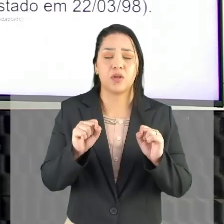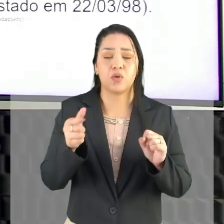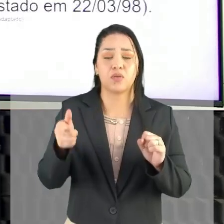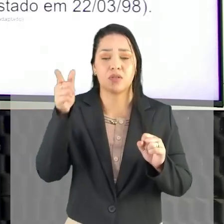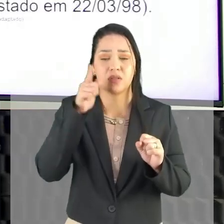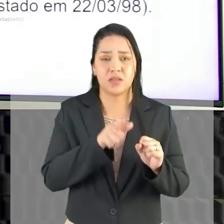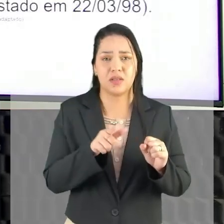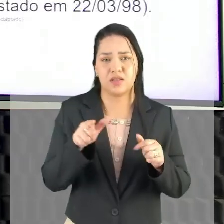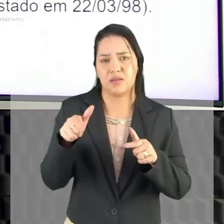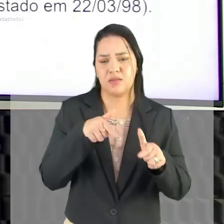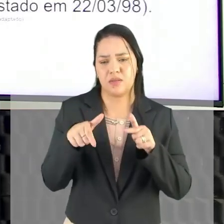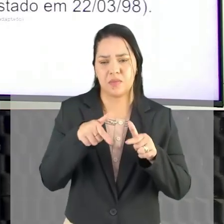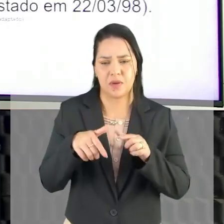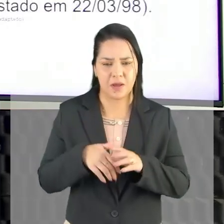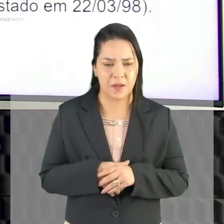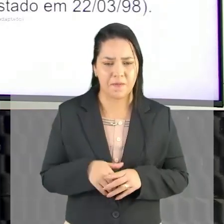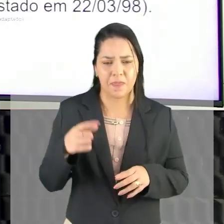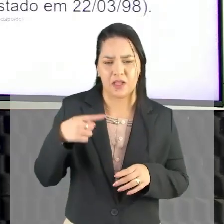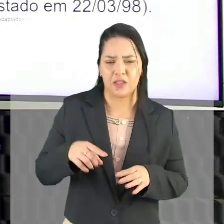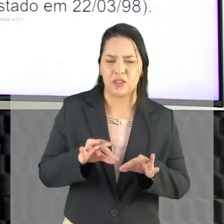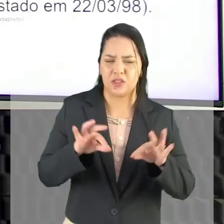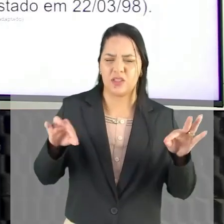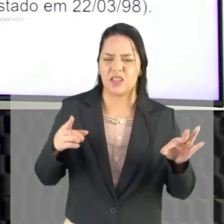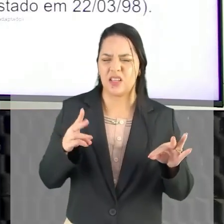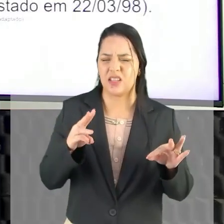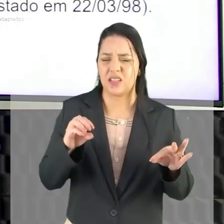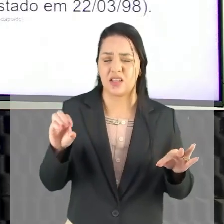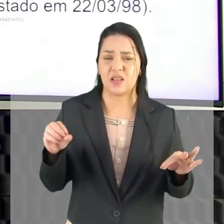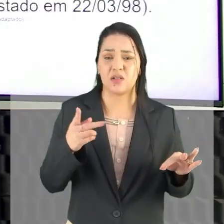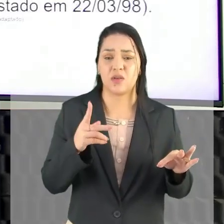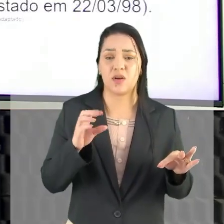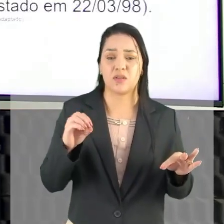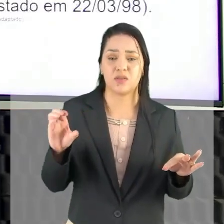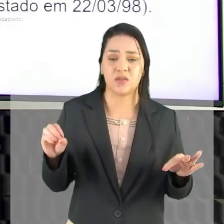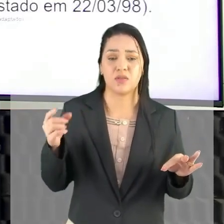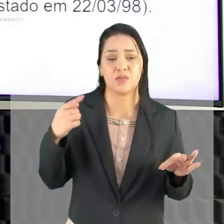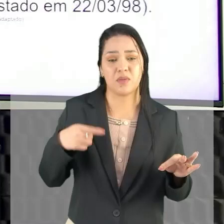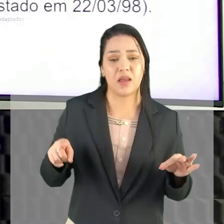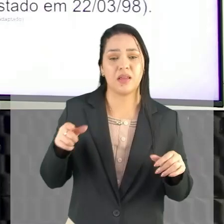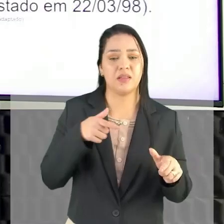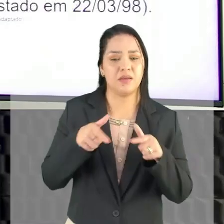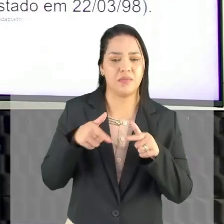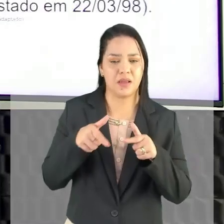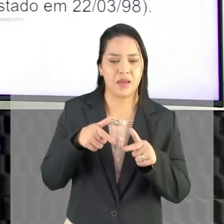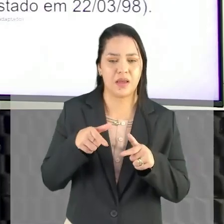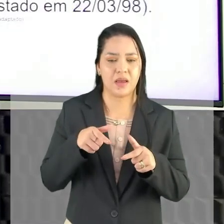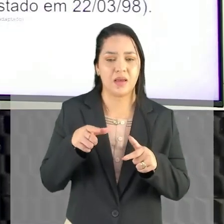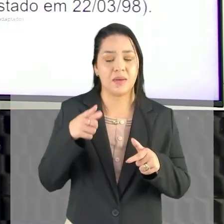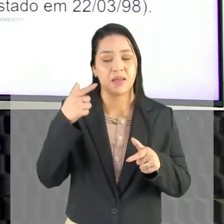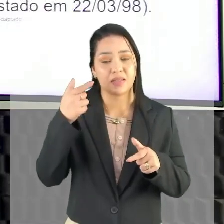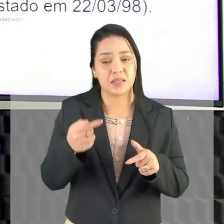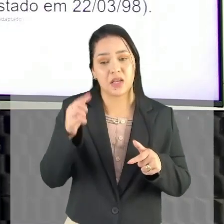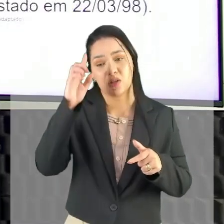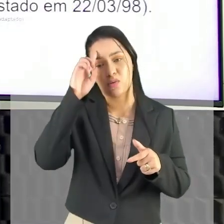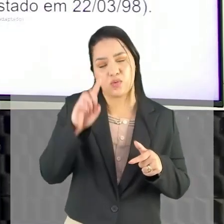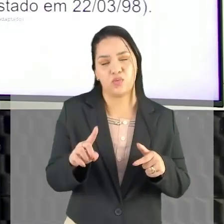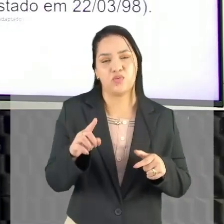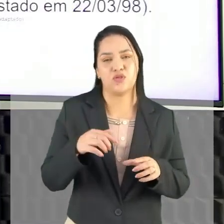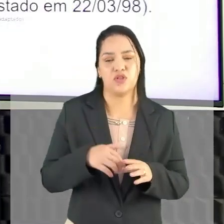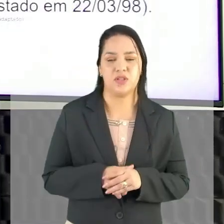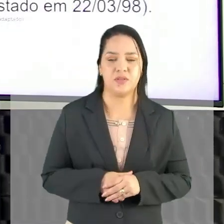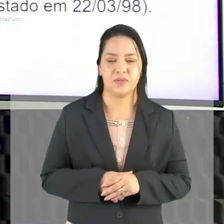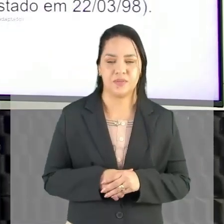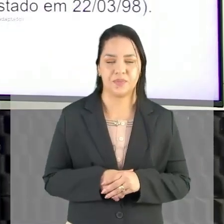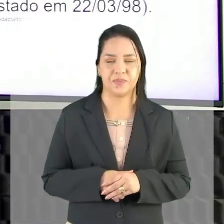conseguir mão de obra. É gente indo distante daqui 300, 400 quilômetros para ir trabalhar, para ganhar 7 conto